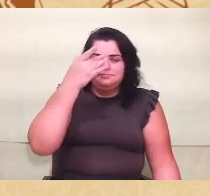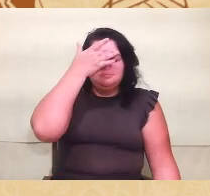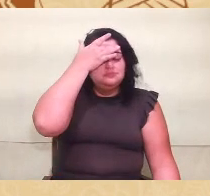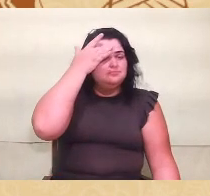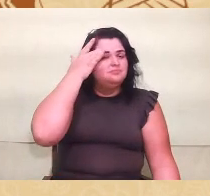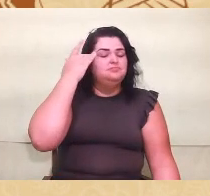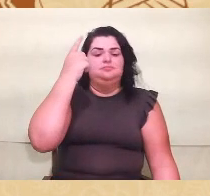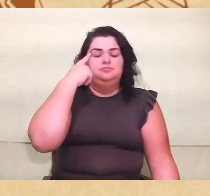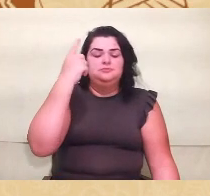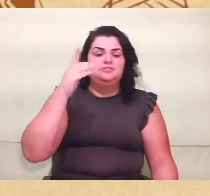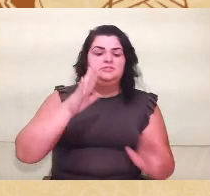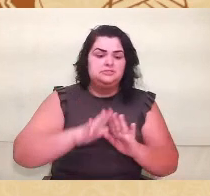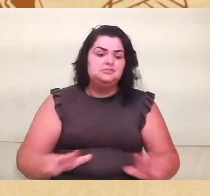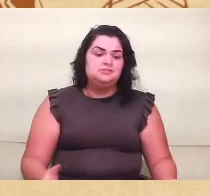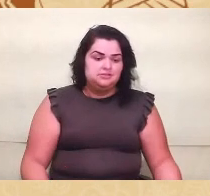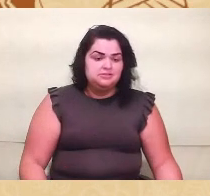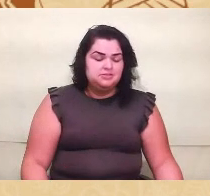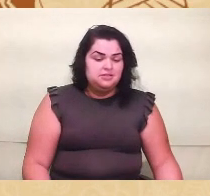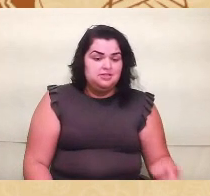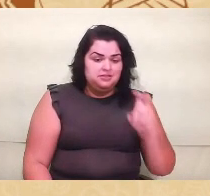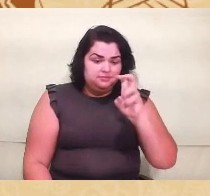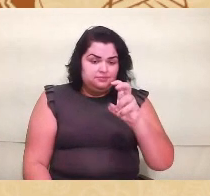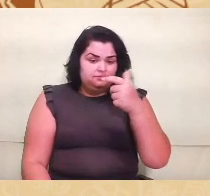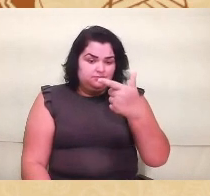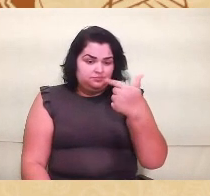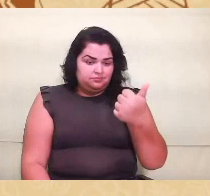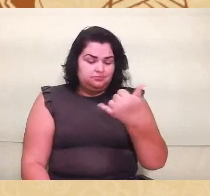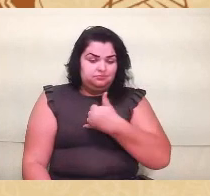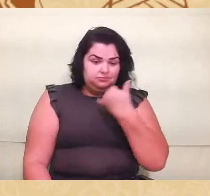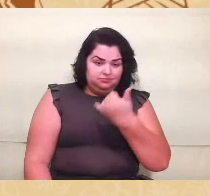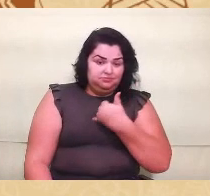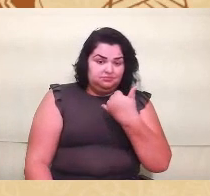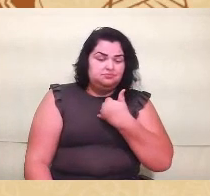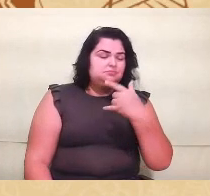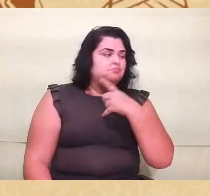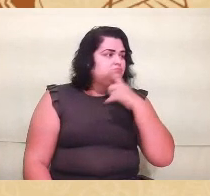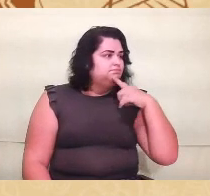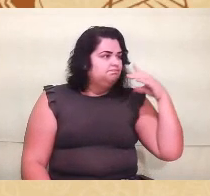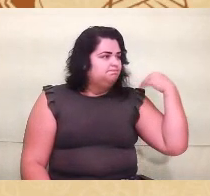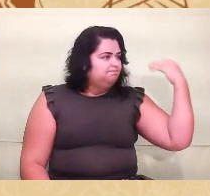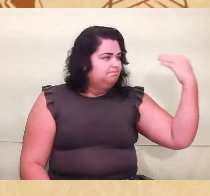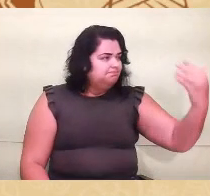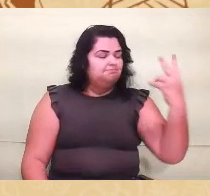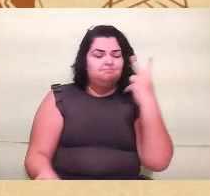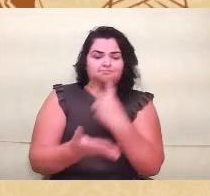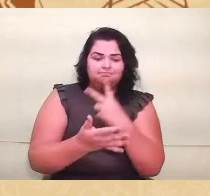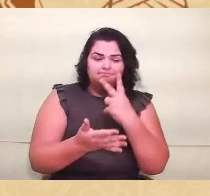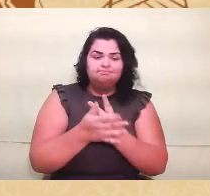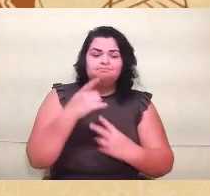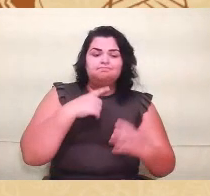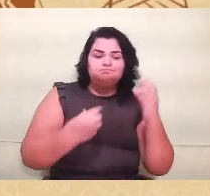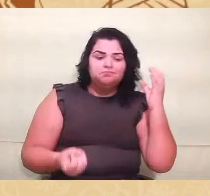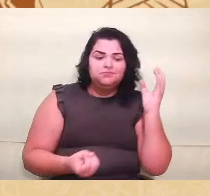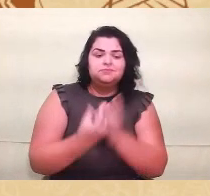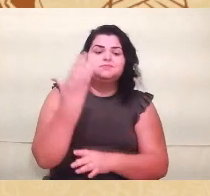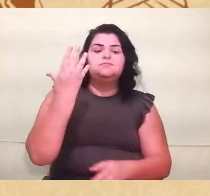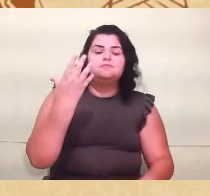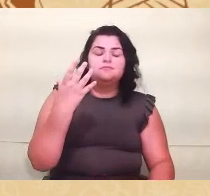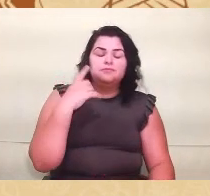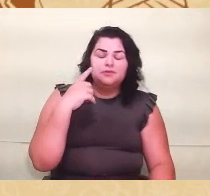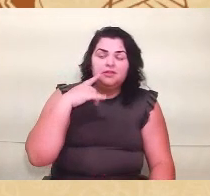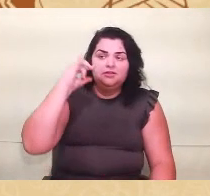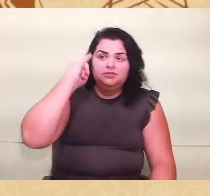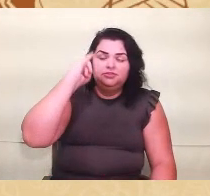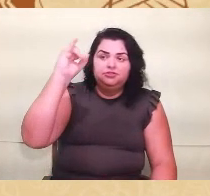nesses 521 anos, por nós termos a nossa cosmologia, nossa epistemologia, se você quiser assim